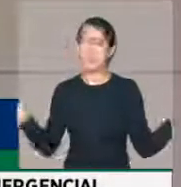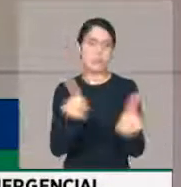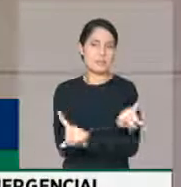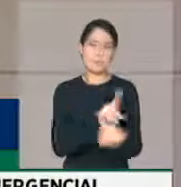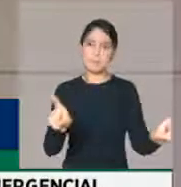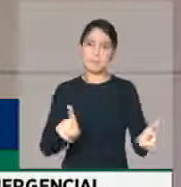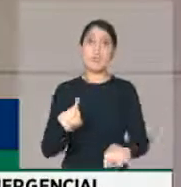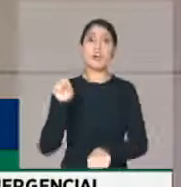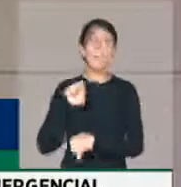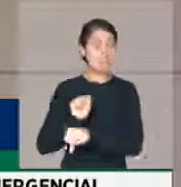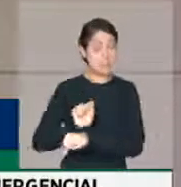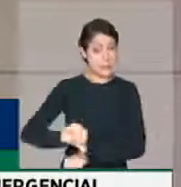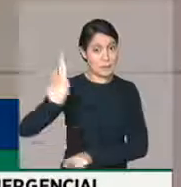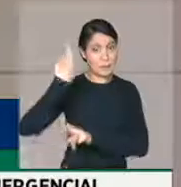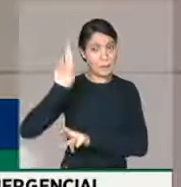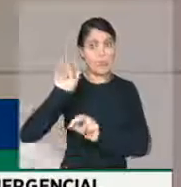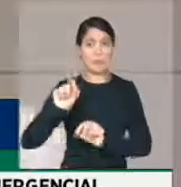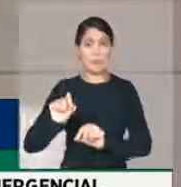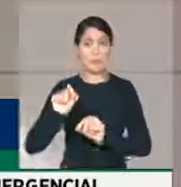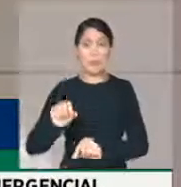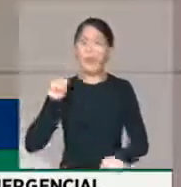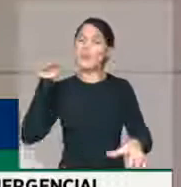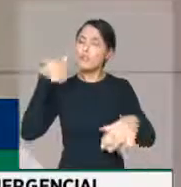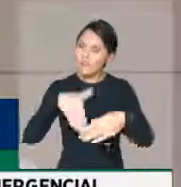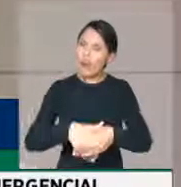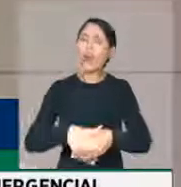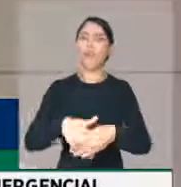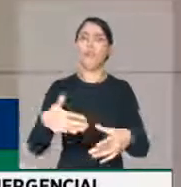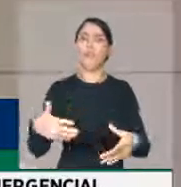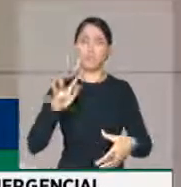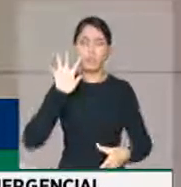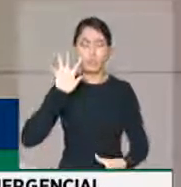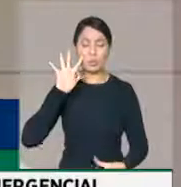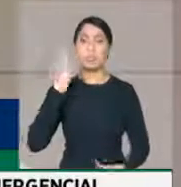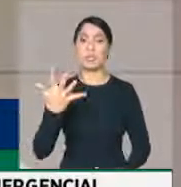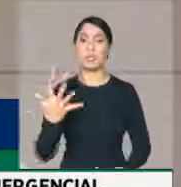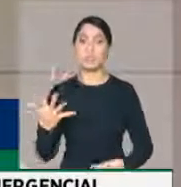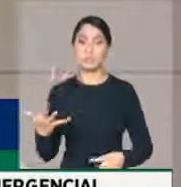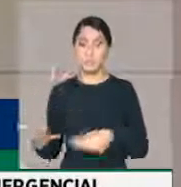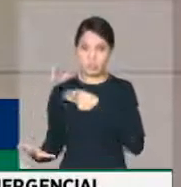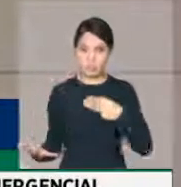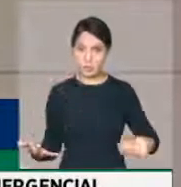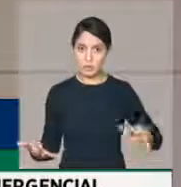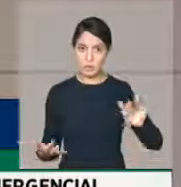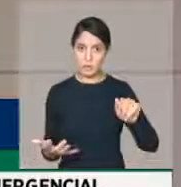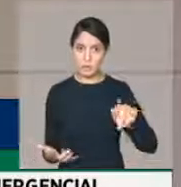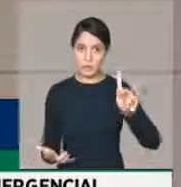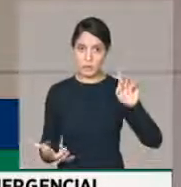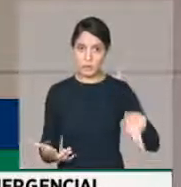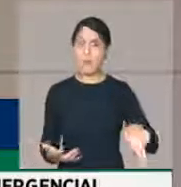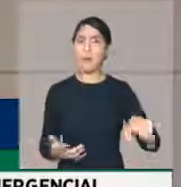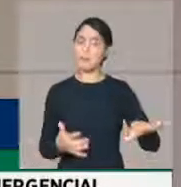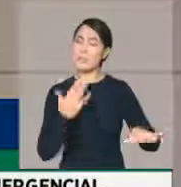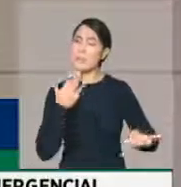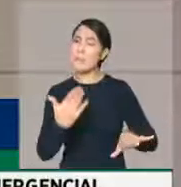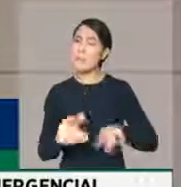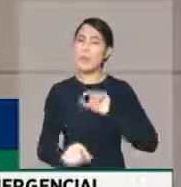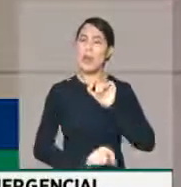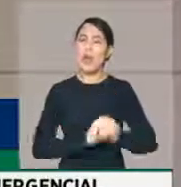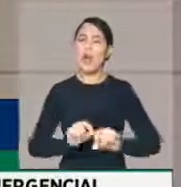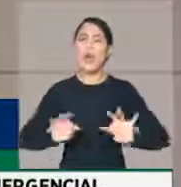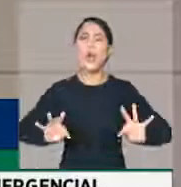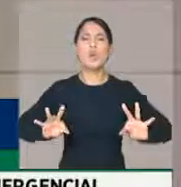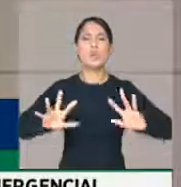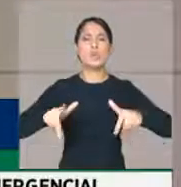Aguardamos, portanto, um voto e uma decisão, não apenas do ministro Fachin a respeito desse pedido, mas também do